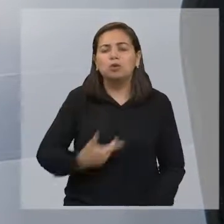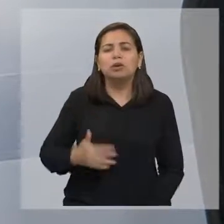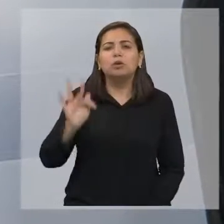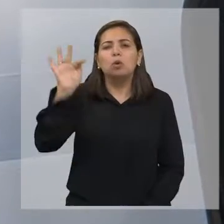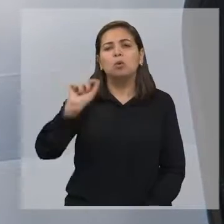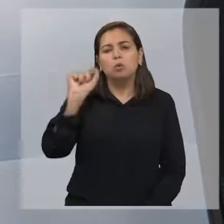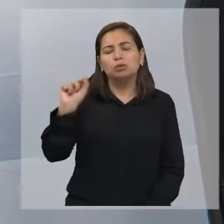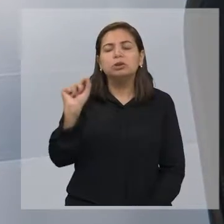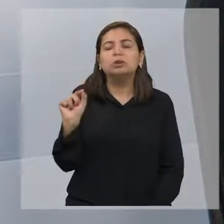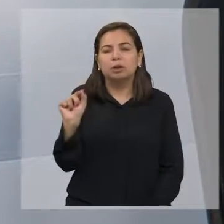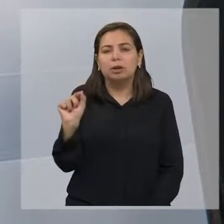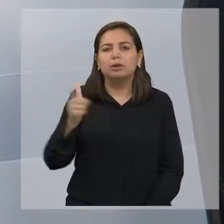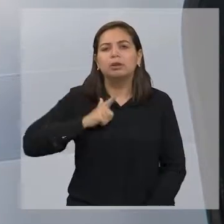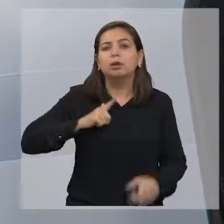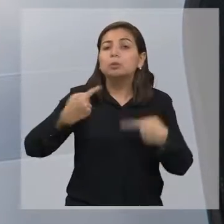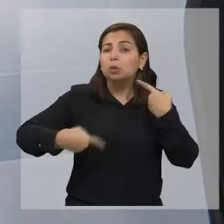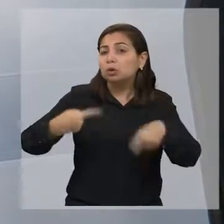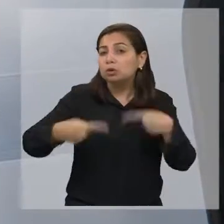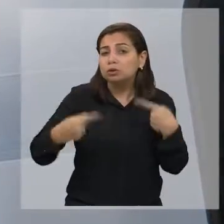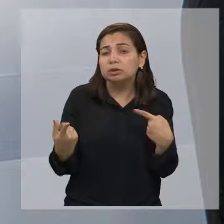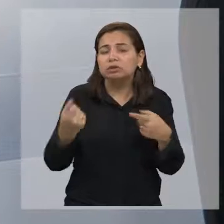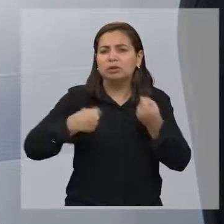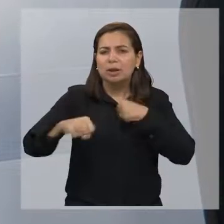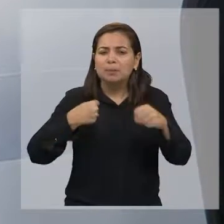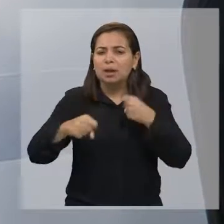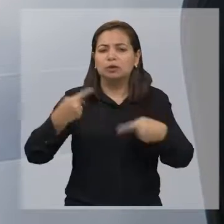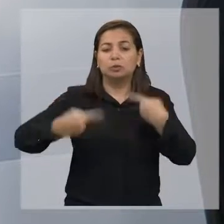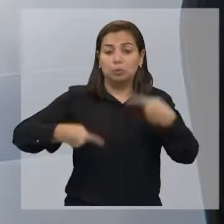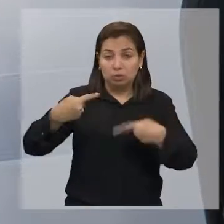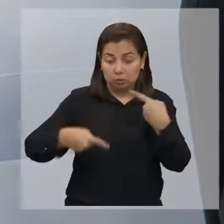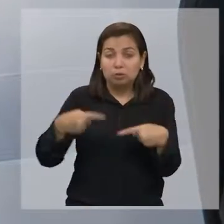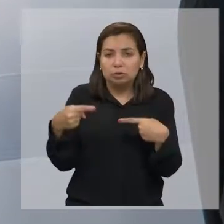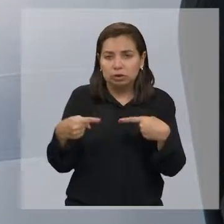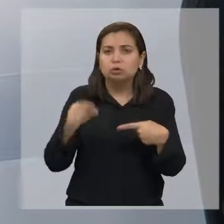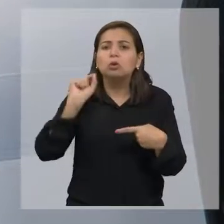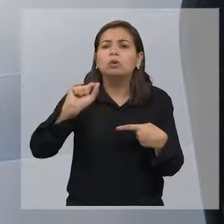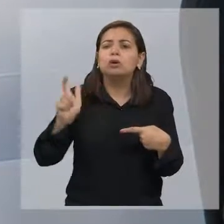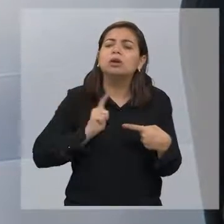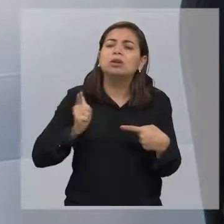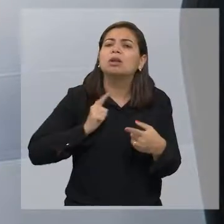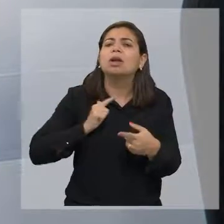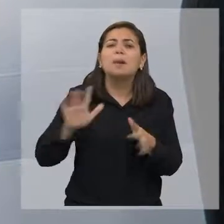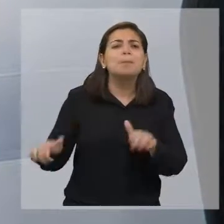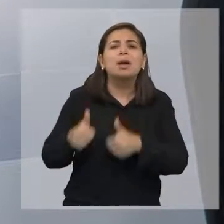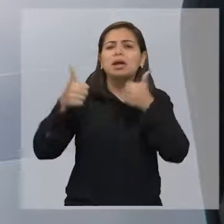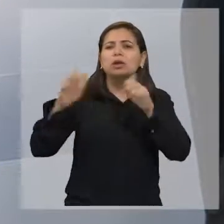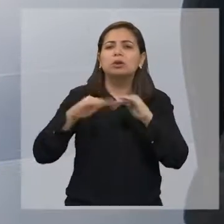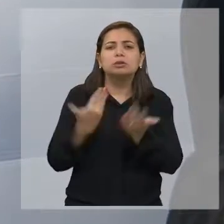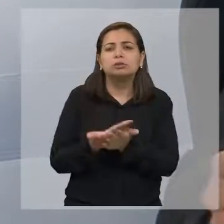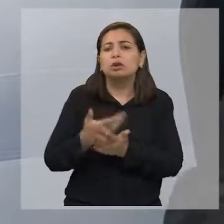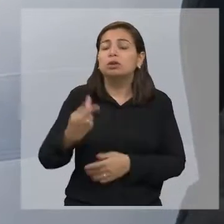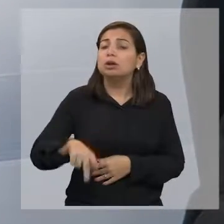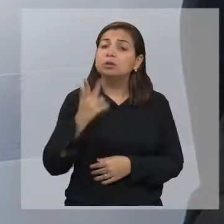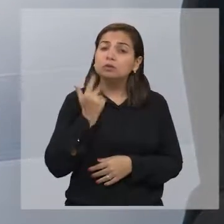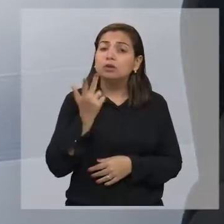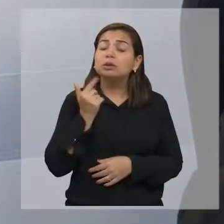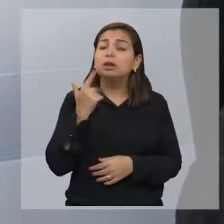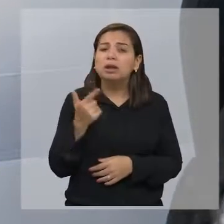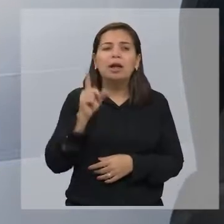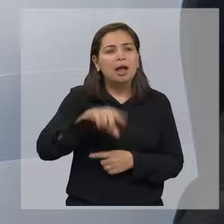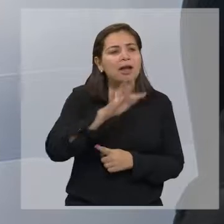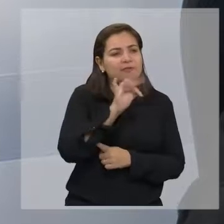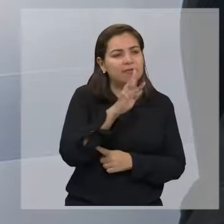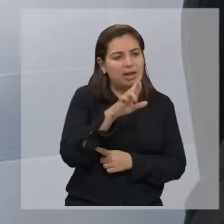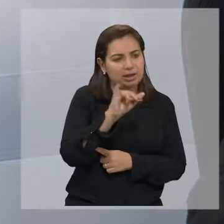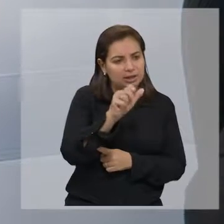de rejeição de política, por exemplo, do debate político, é aquilo que é praticado pelas melhores escolas de Fortaleza, pelo Aritzá, pelo Farias Brito,